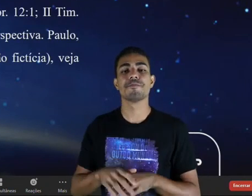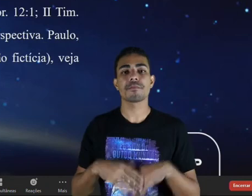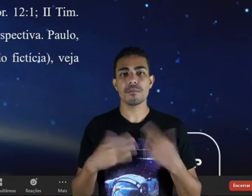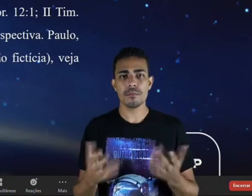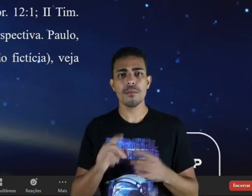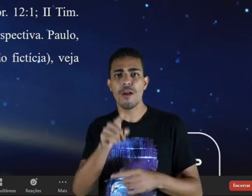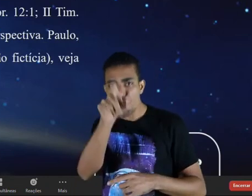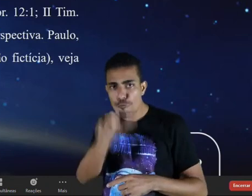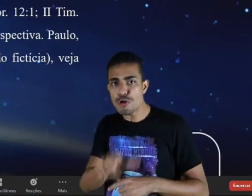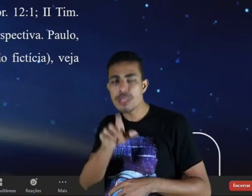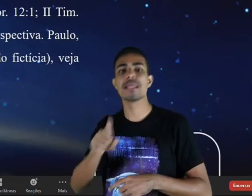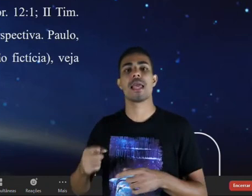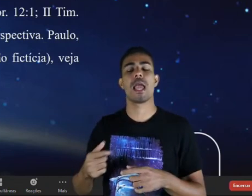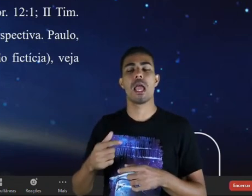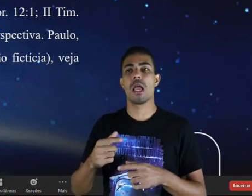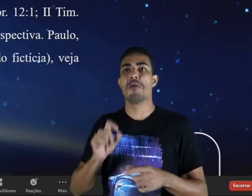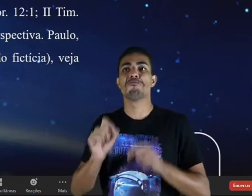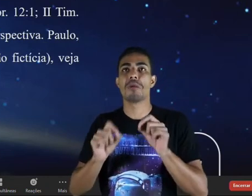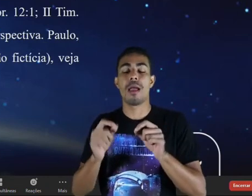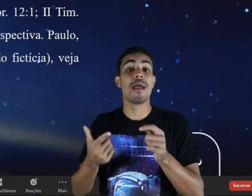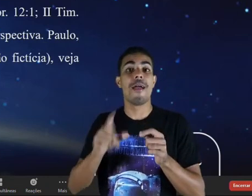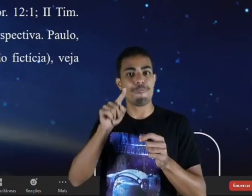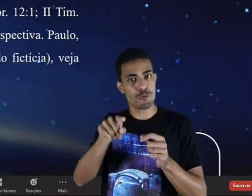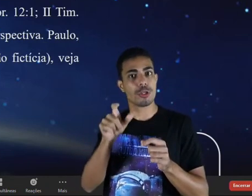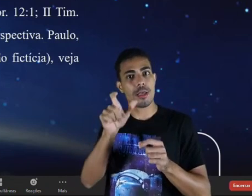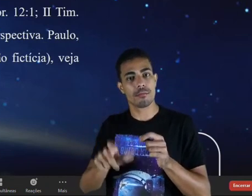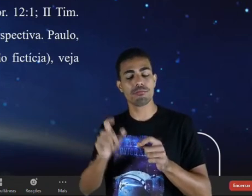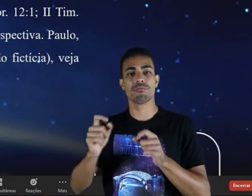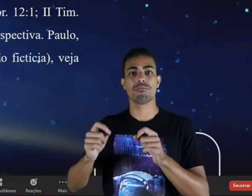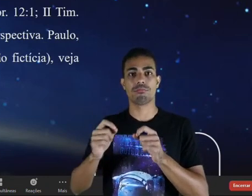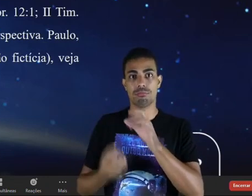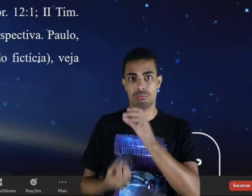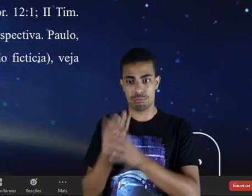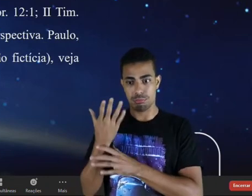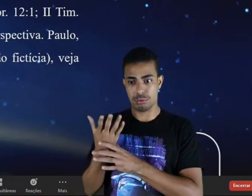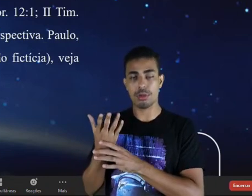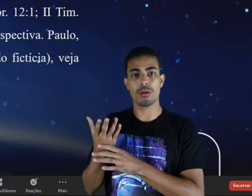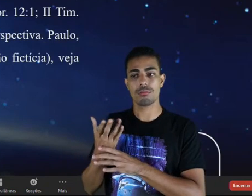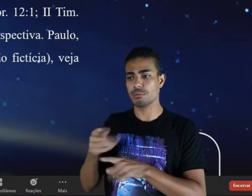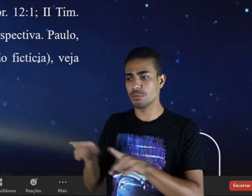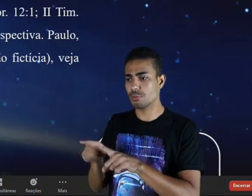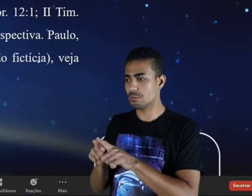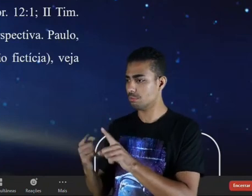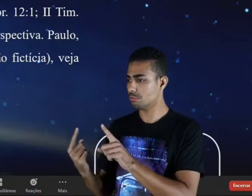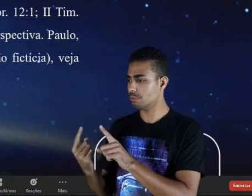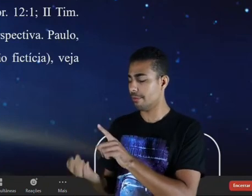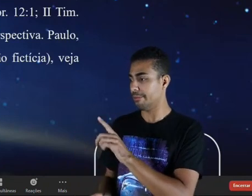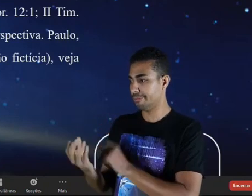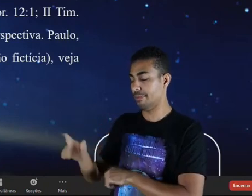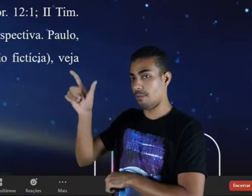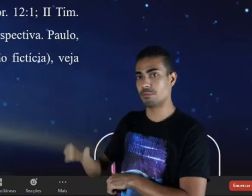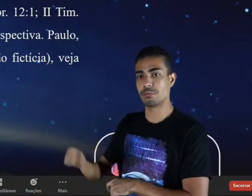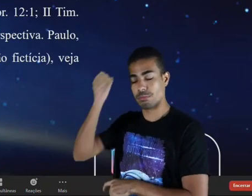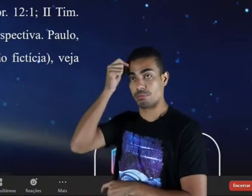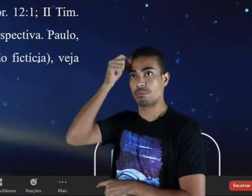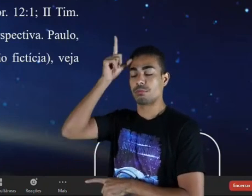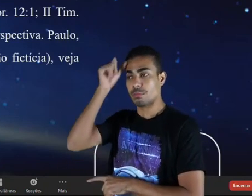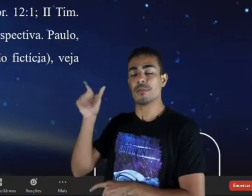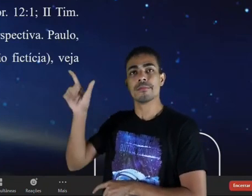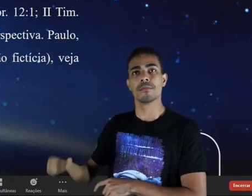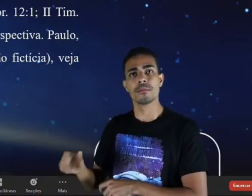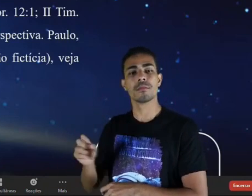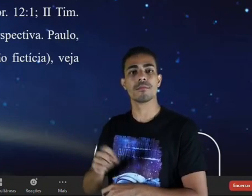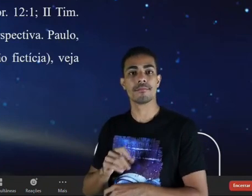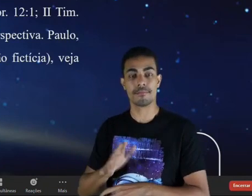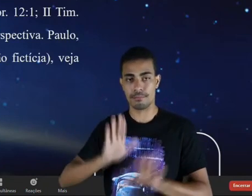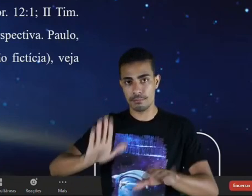cria um interlocutor fictício e dialoga com ele. Por exemplo, vamos supor que eu estivesse